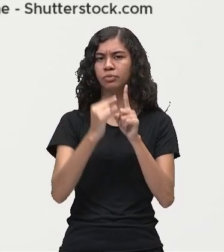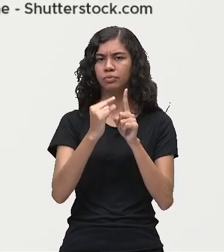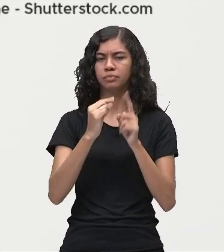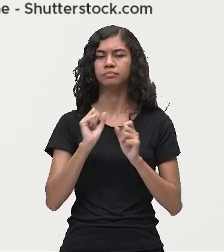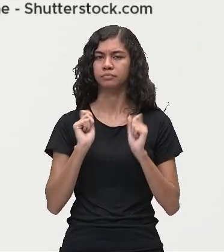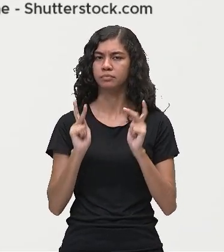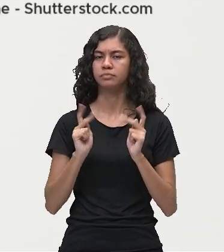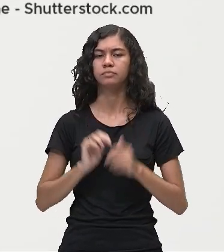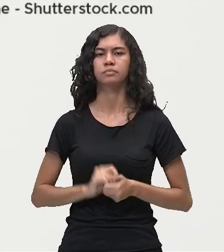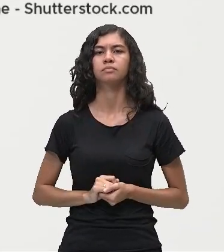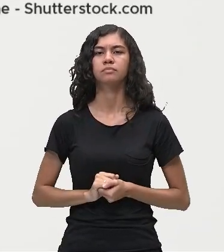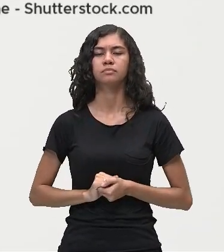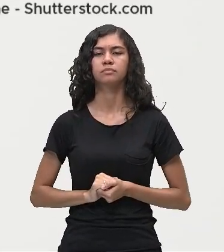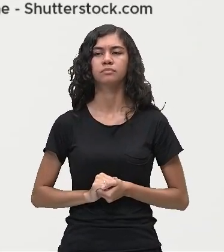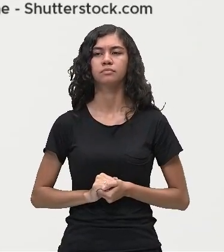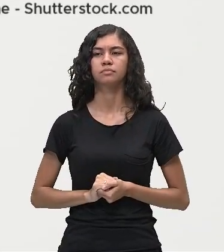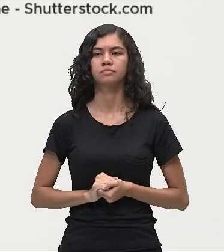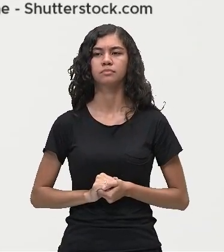beleza?